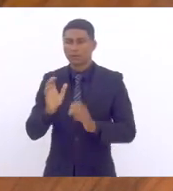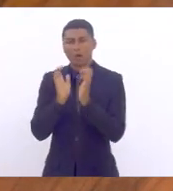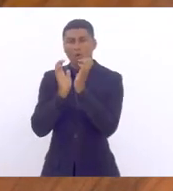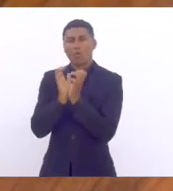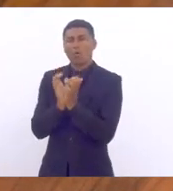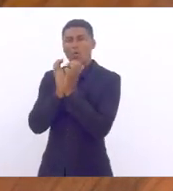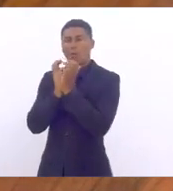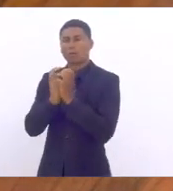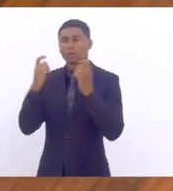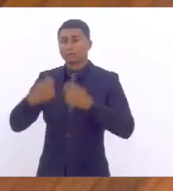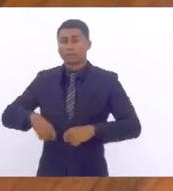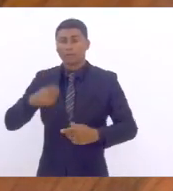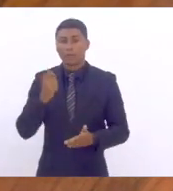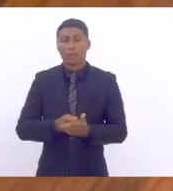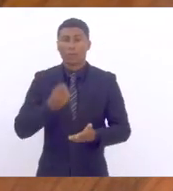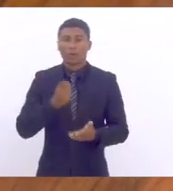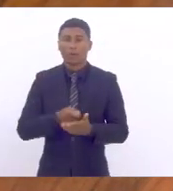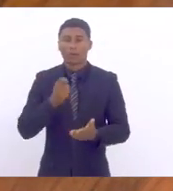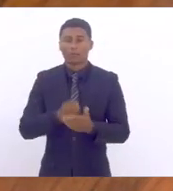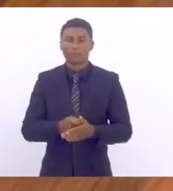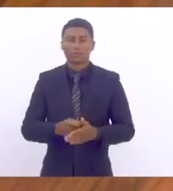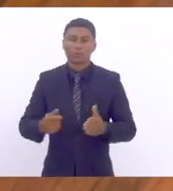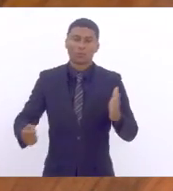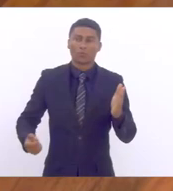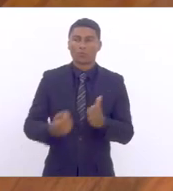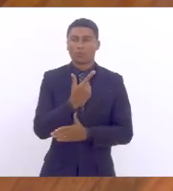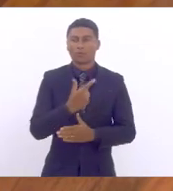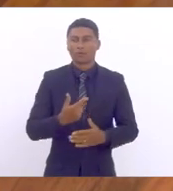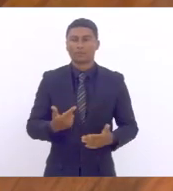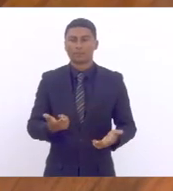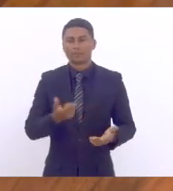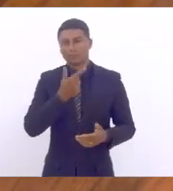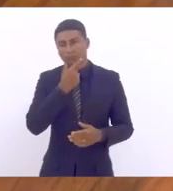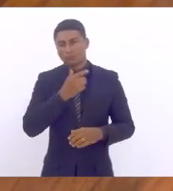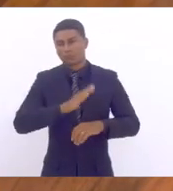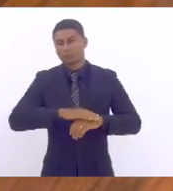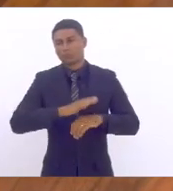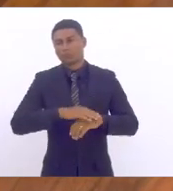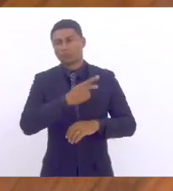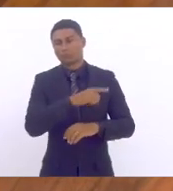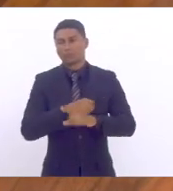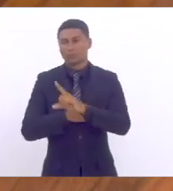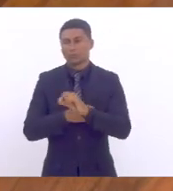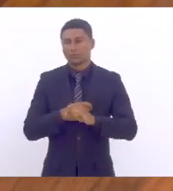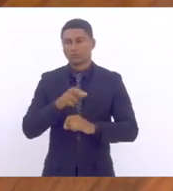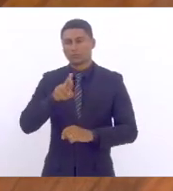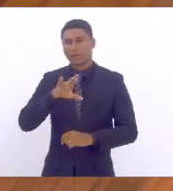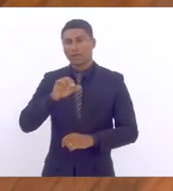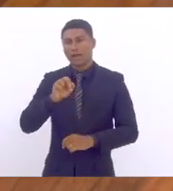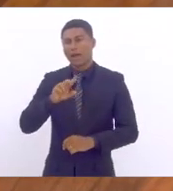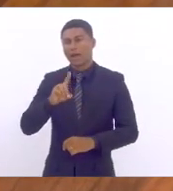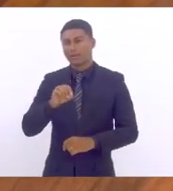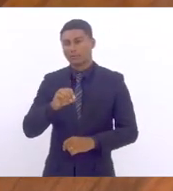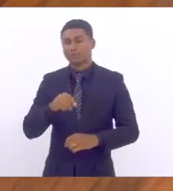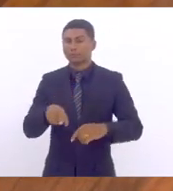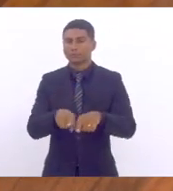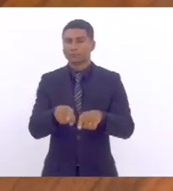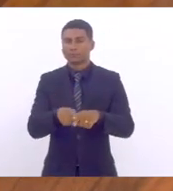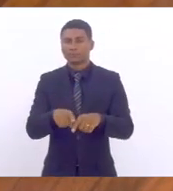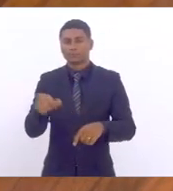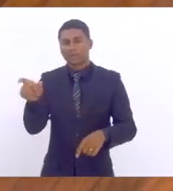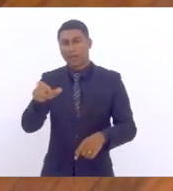a comprar com a operadora escolhida por Ricardo Teixeira e, além do próprio